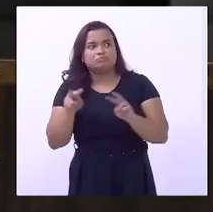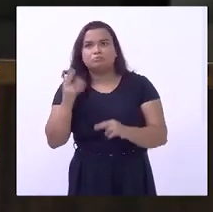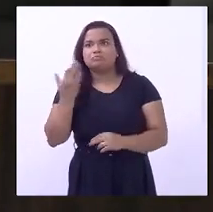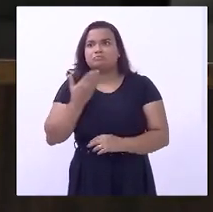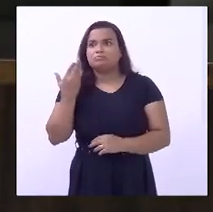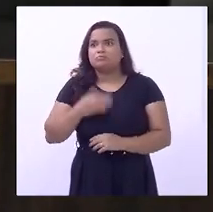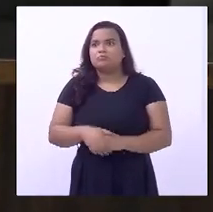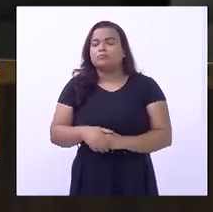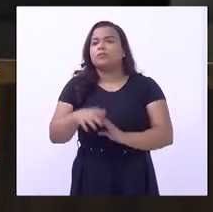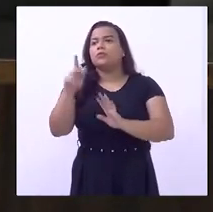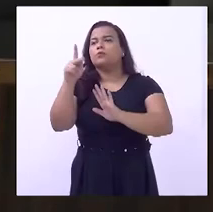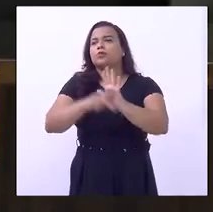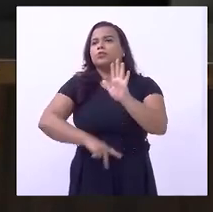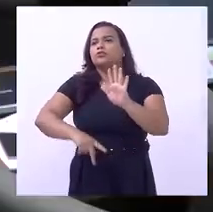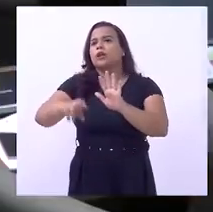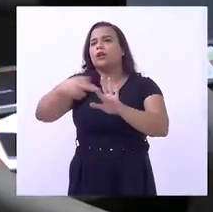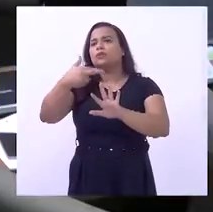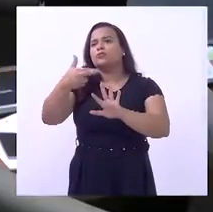Projeto de resolução